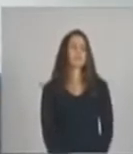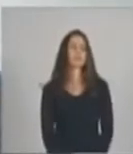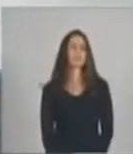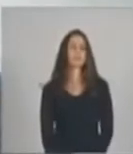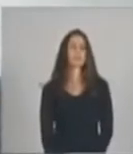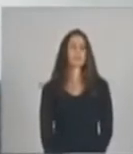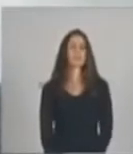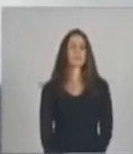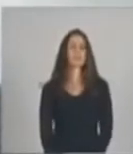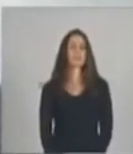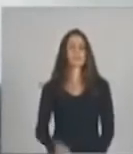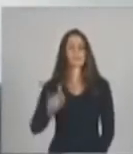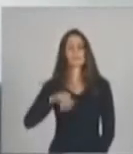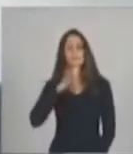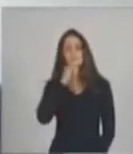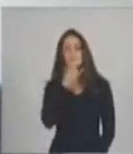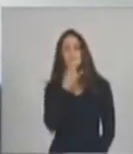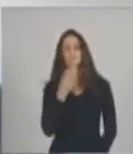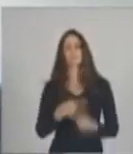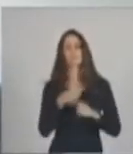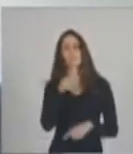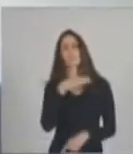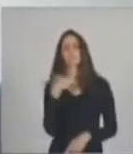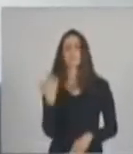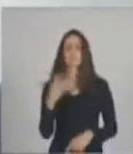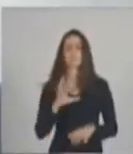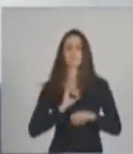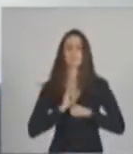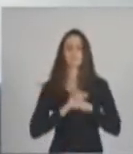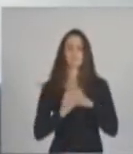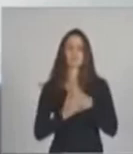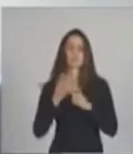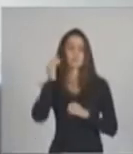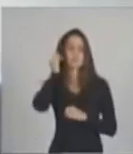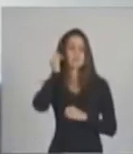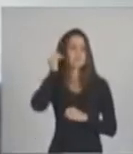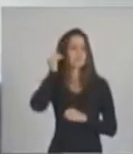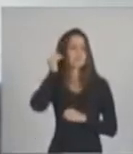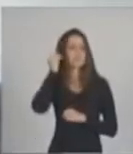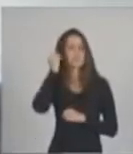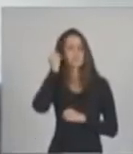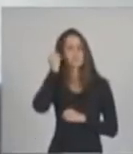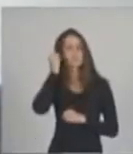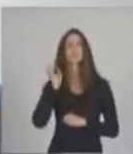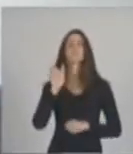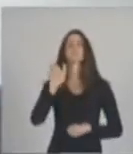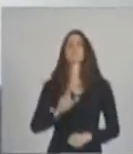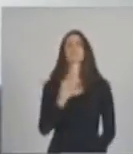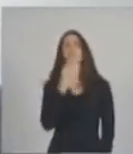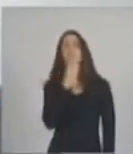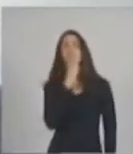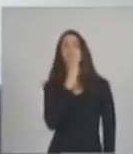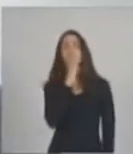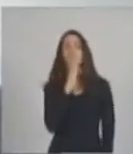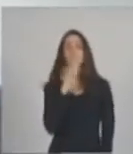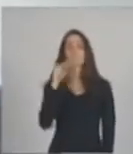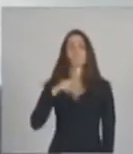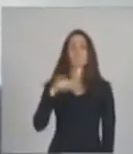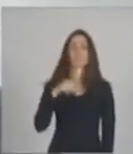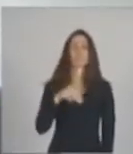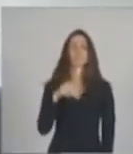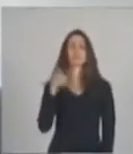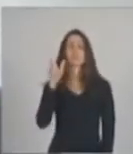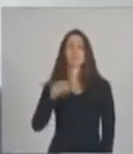infelizmente, vítima da Covid. Também peço um minuto de silêncio, senhor presidente, na memória de Regiane Caetano